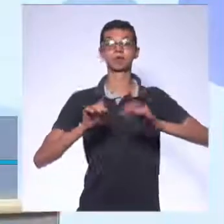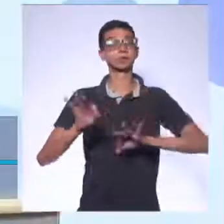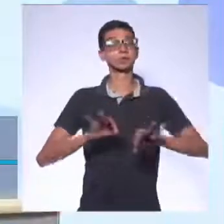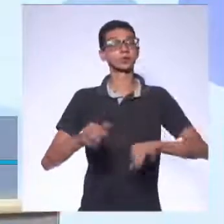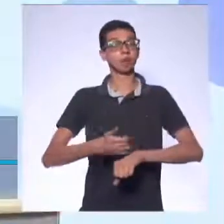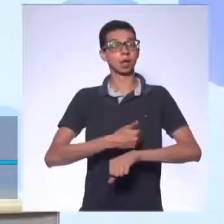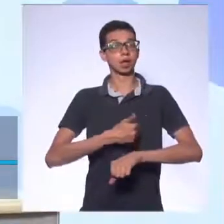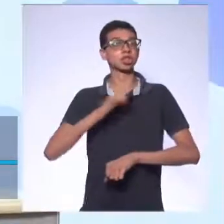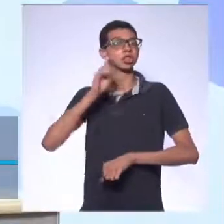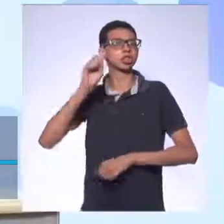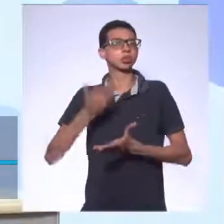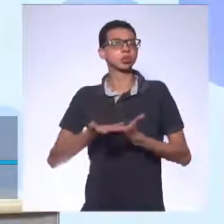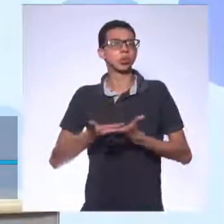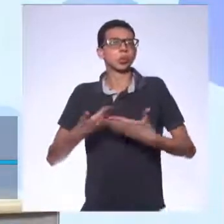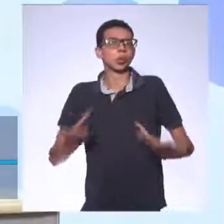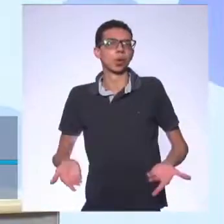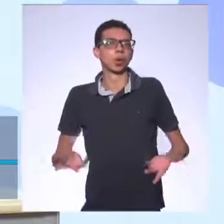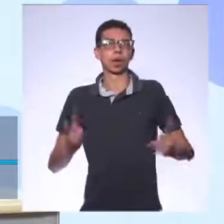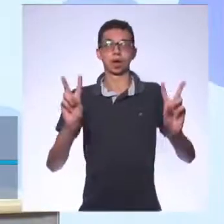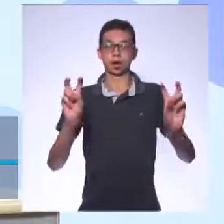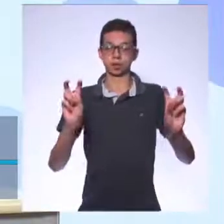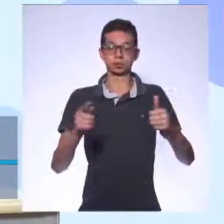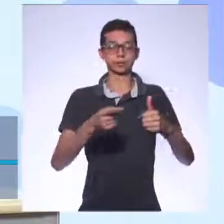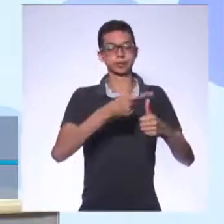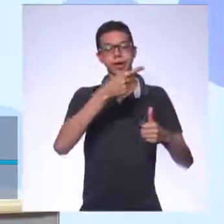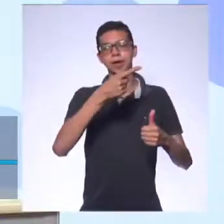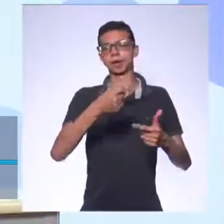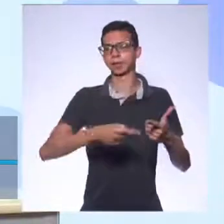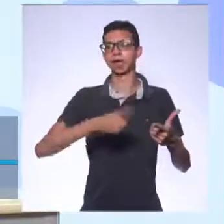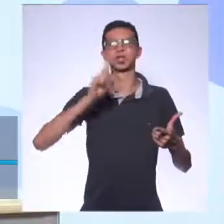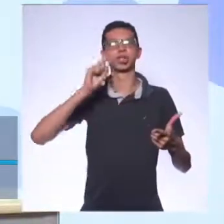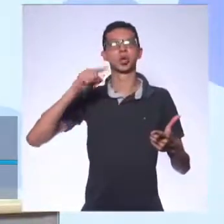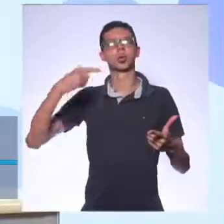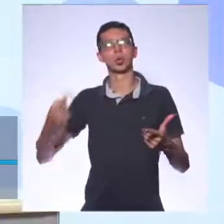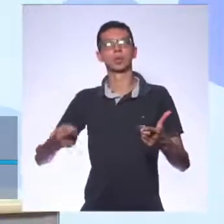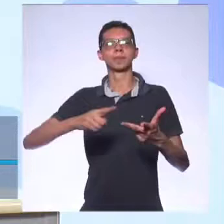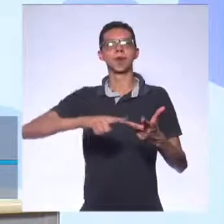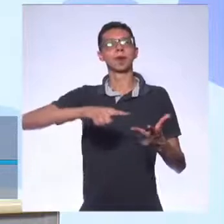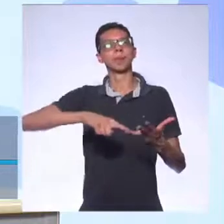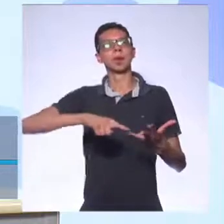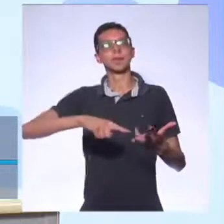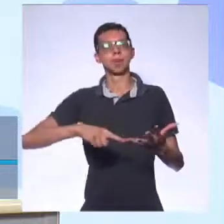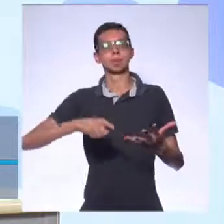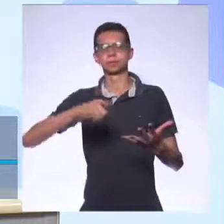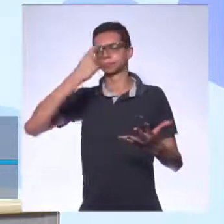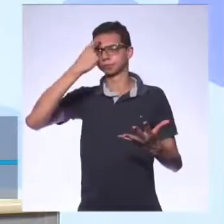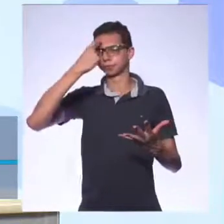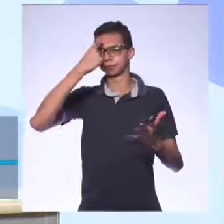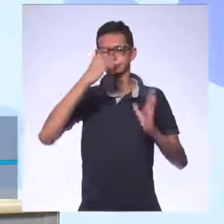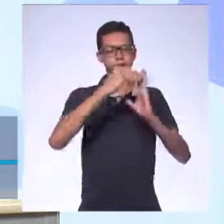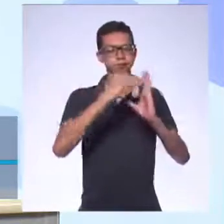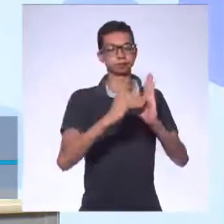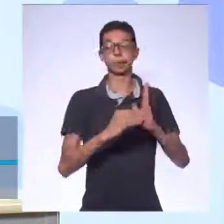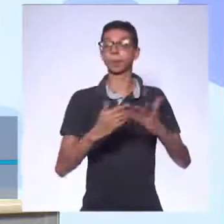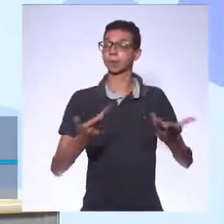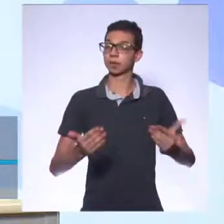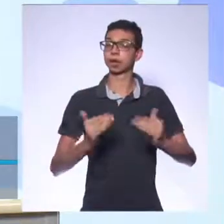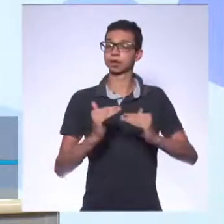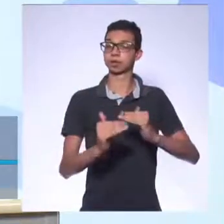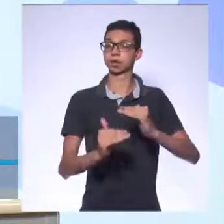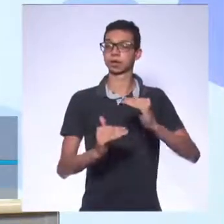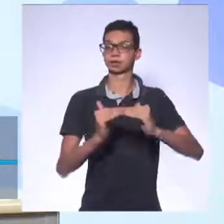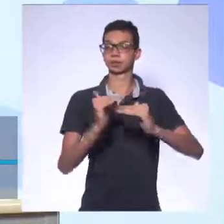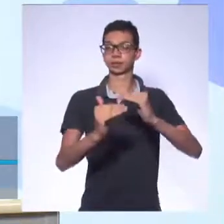estudar um componente, que dia vamos planejar outro. Se nós pensarmos assim o desenvolvimento, se vamos